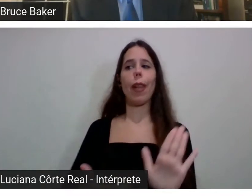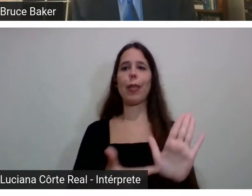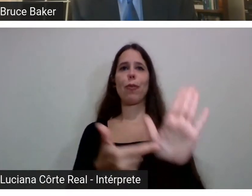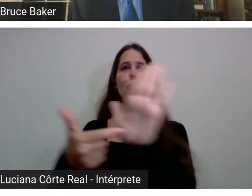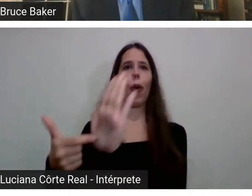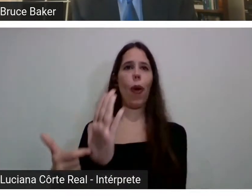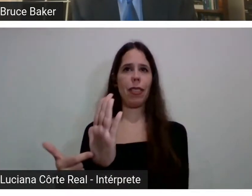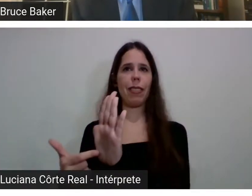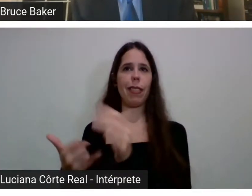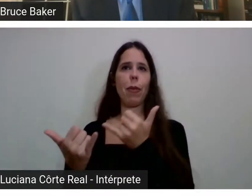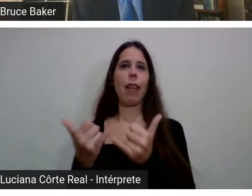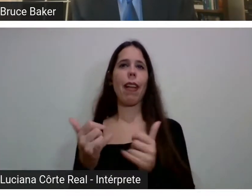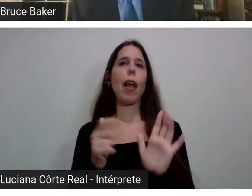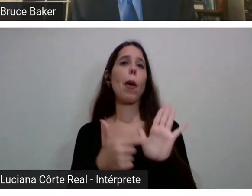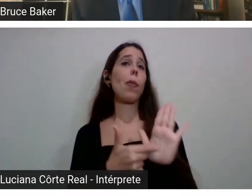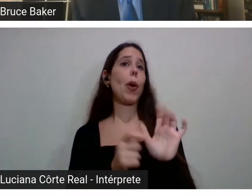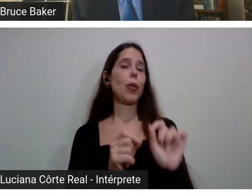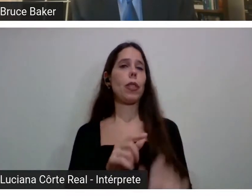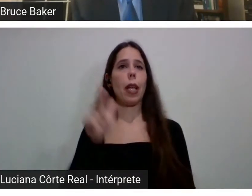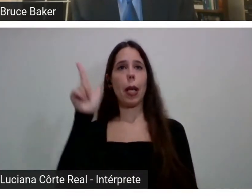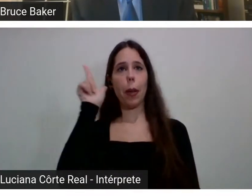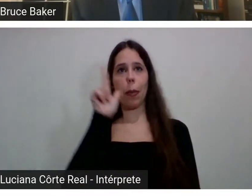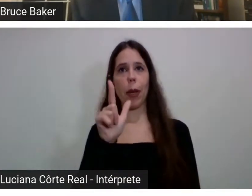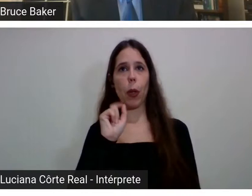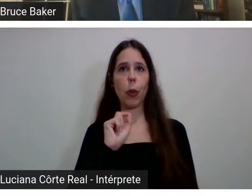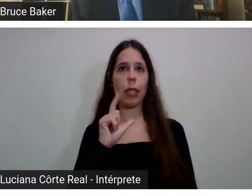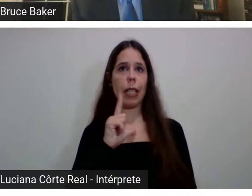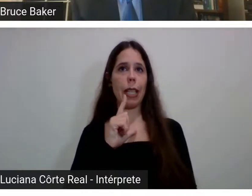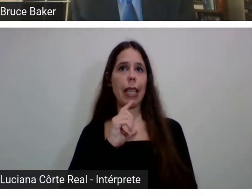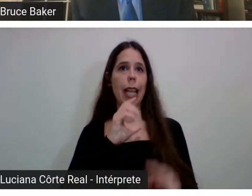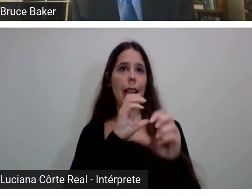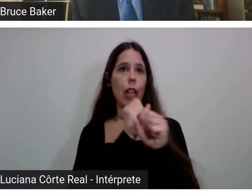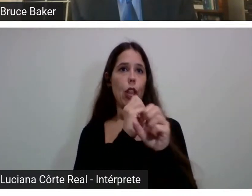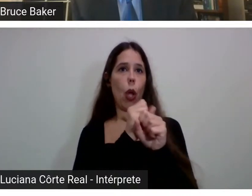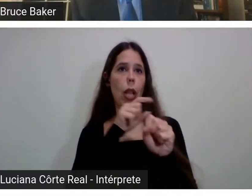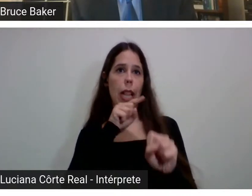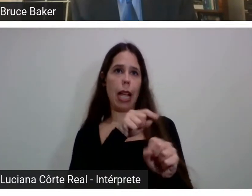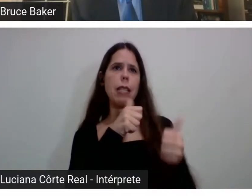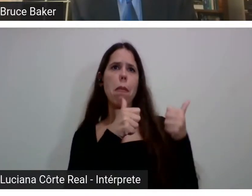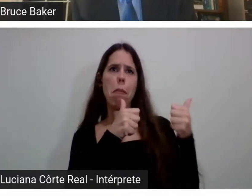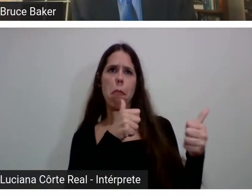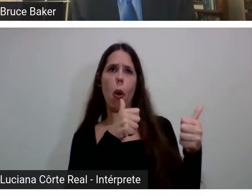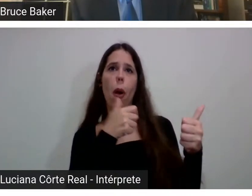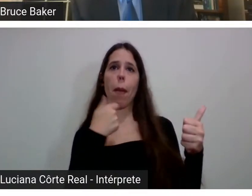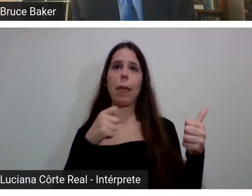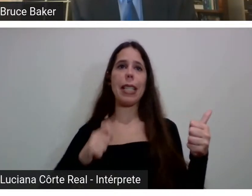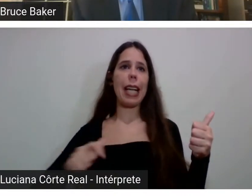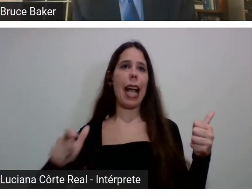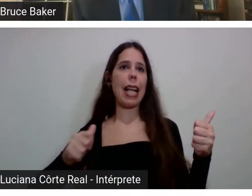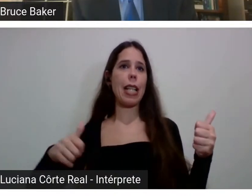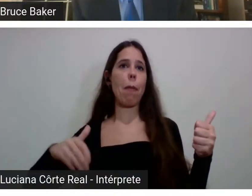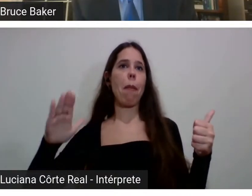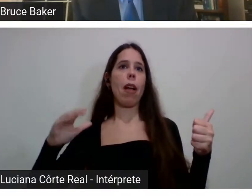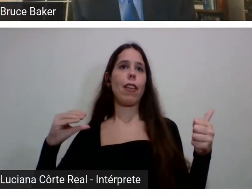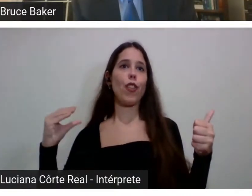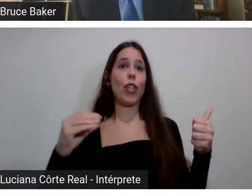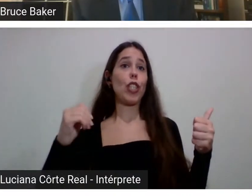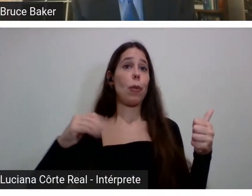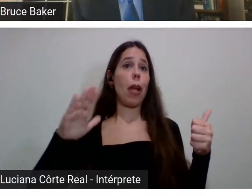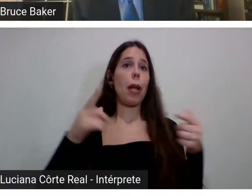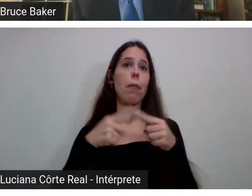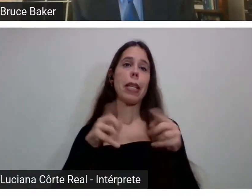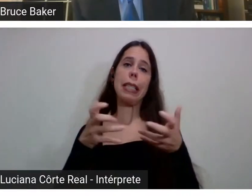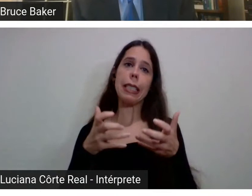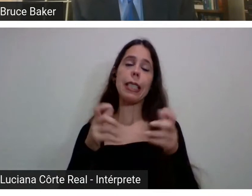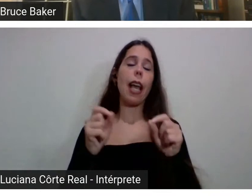nota é preciso gastar mais do que se gasta, mas que eles estão querendo ir além desse conceito também. Exato. Eu